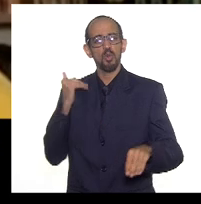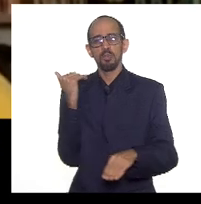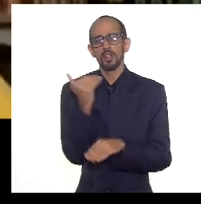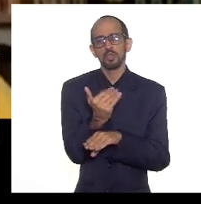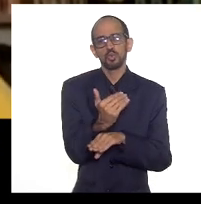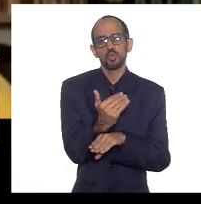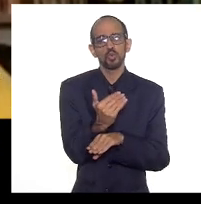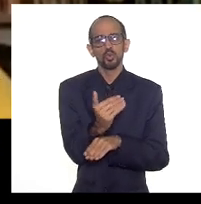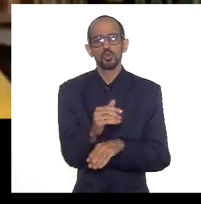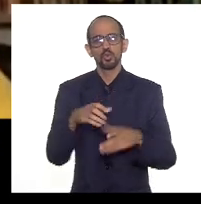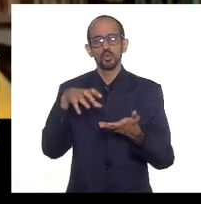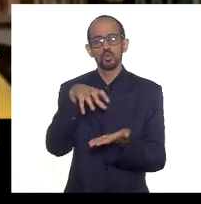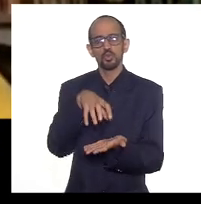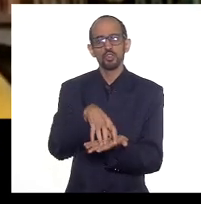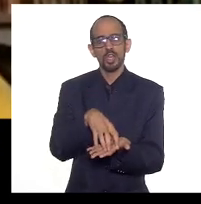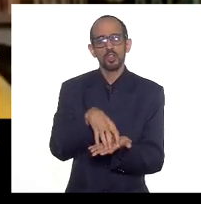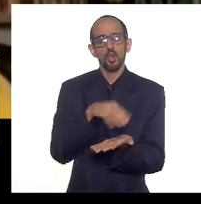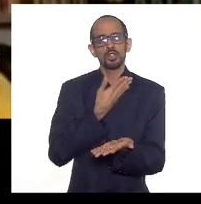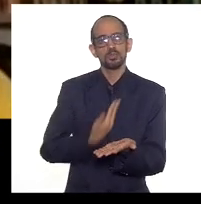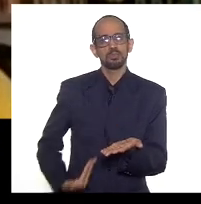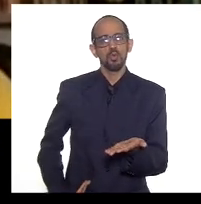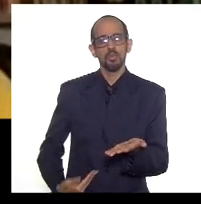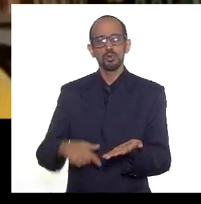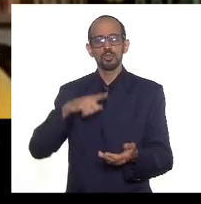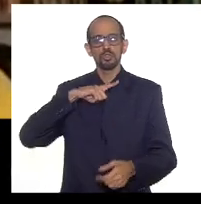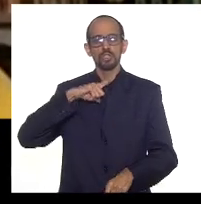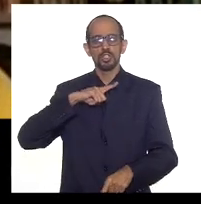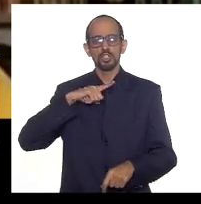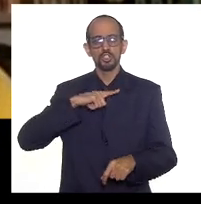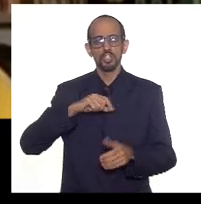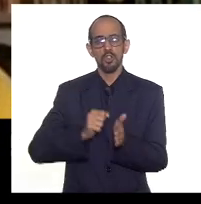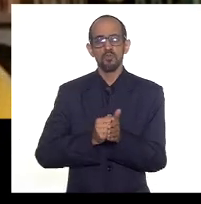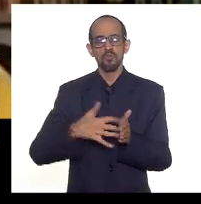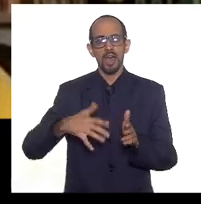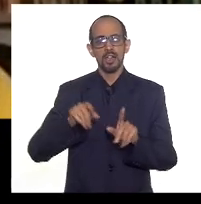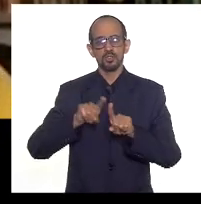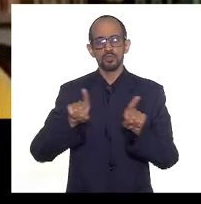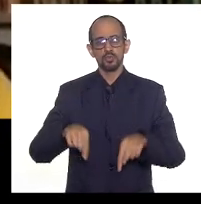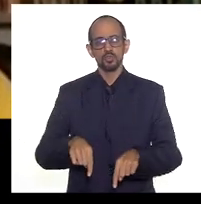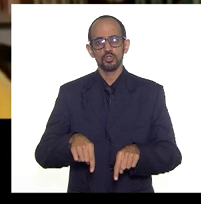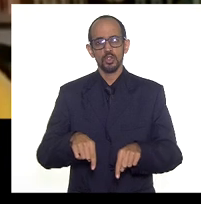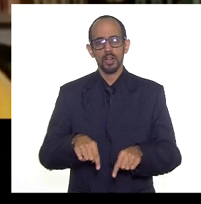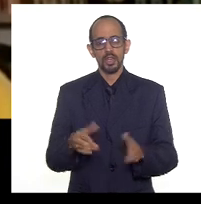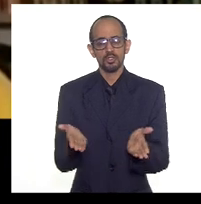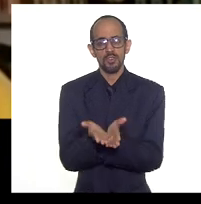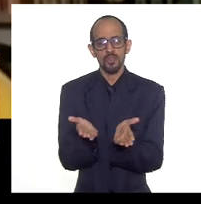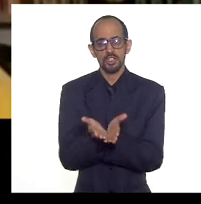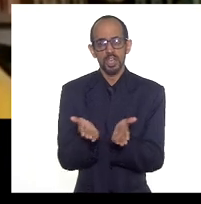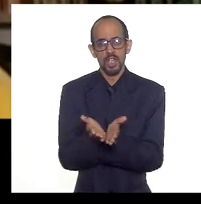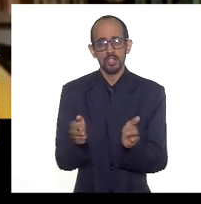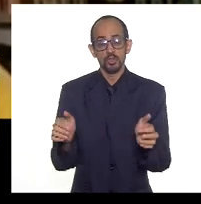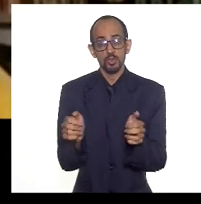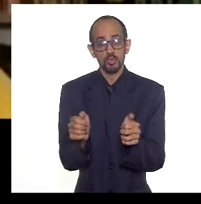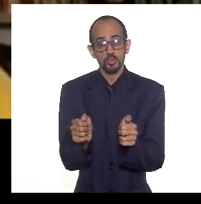repartições públicas, na medida em que havia um grande número de funcionários evangélicos, né,